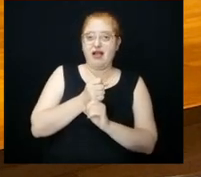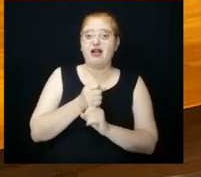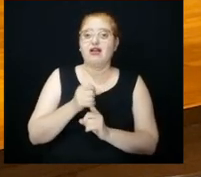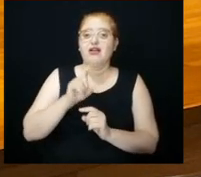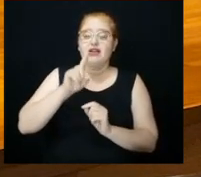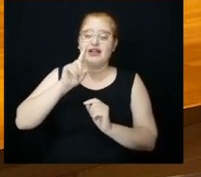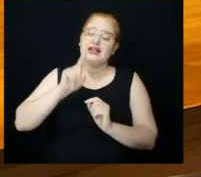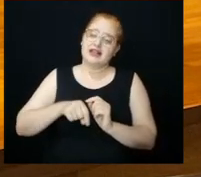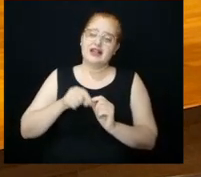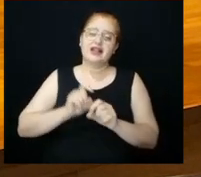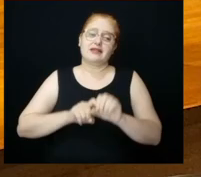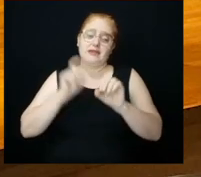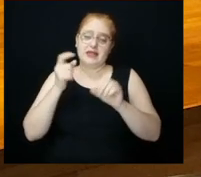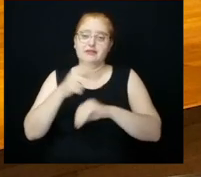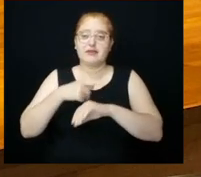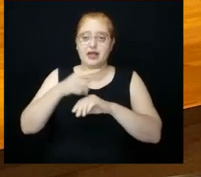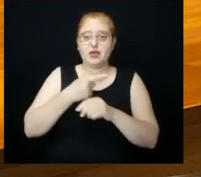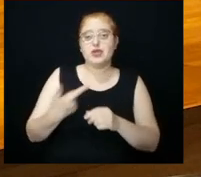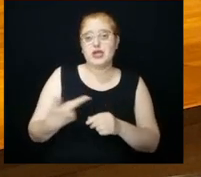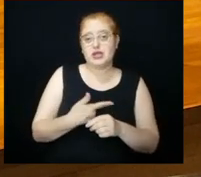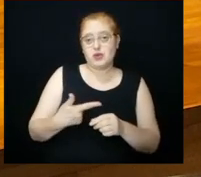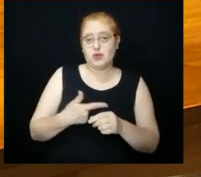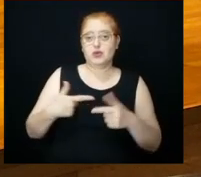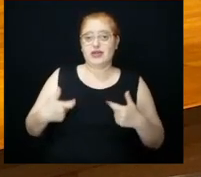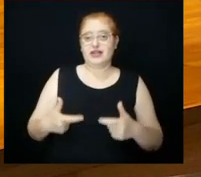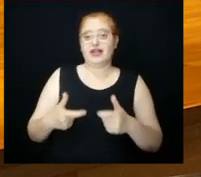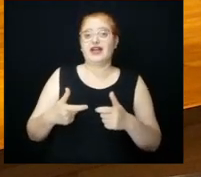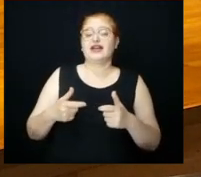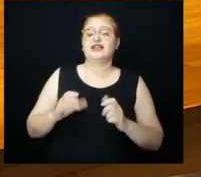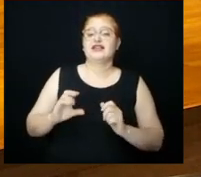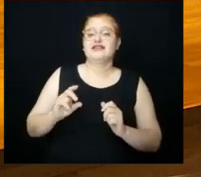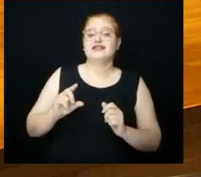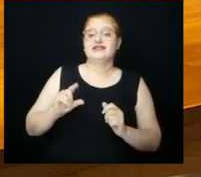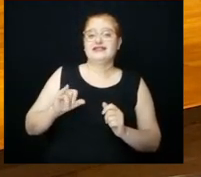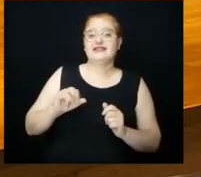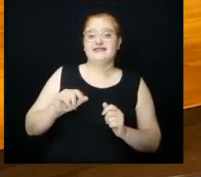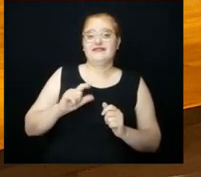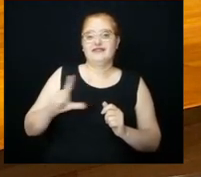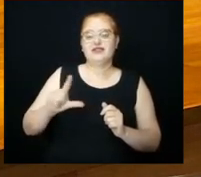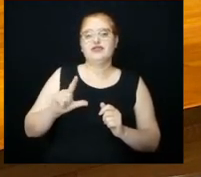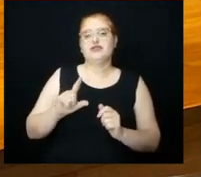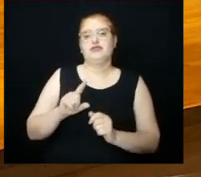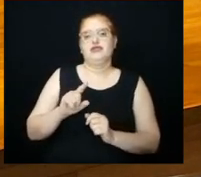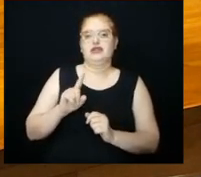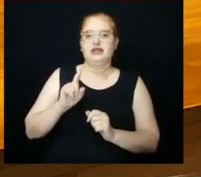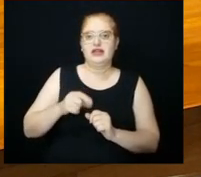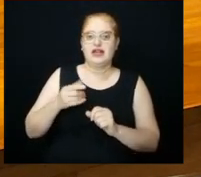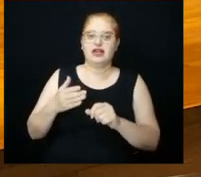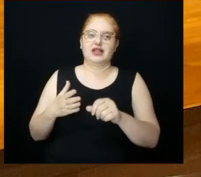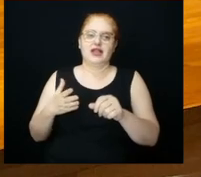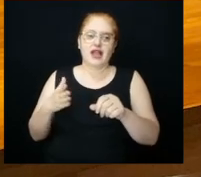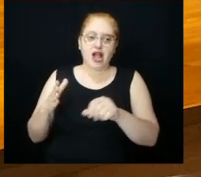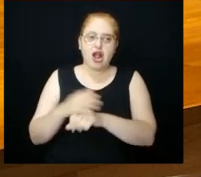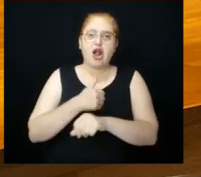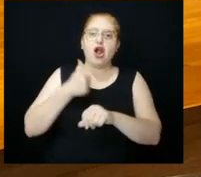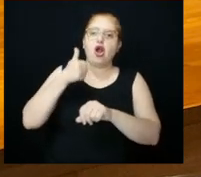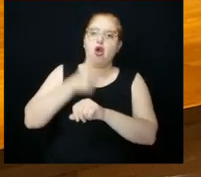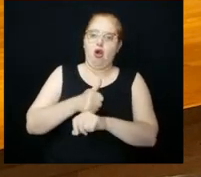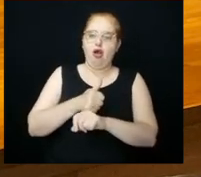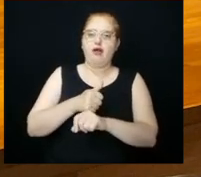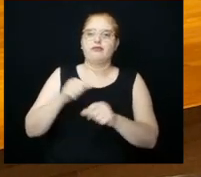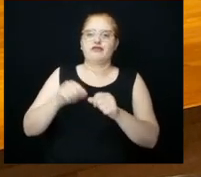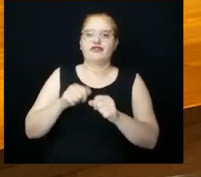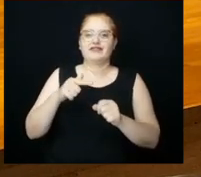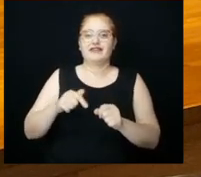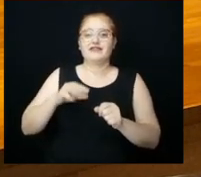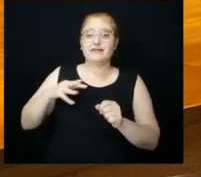a independência do país, e a segunda, que foi a guerra civil, era uma guerra de terrorismo, né, de golpes, enfim. Ela fez 7 milhões